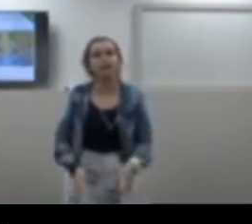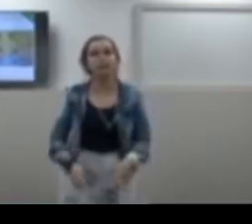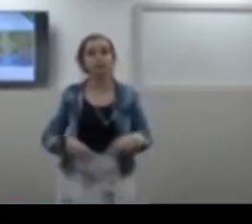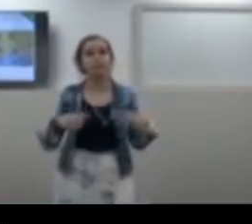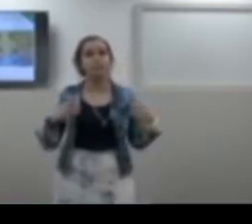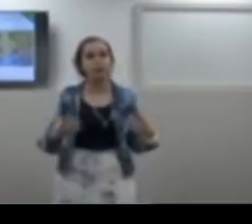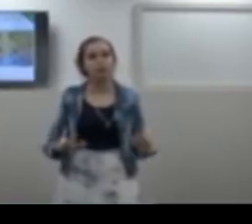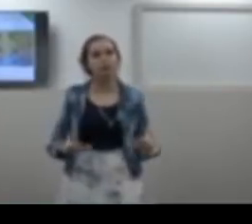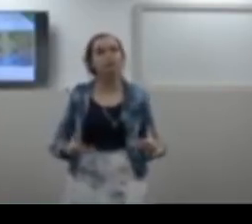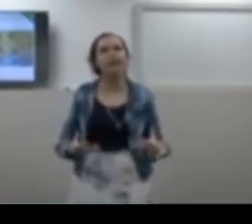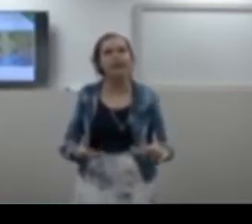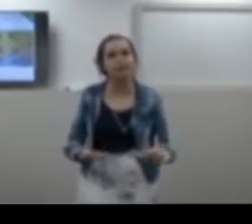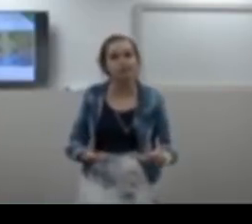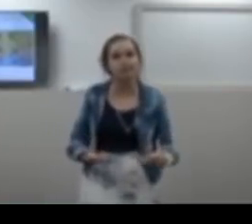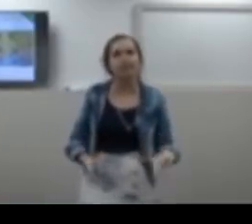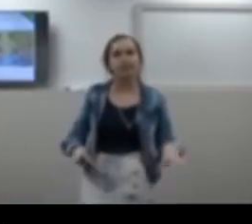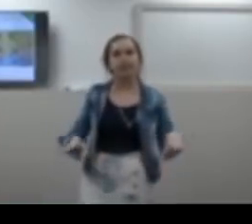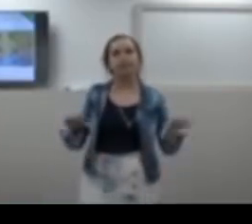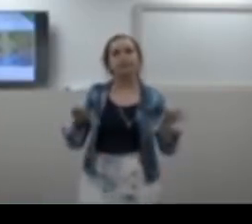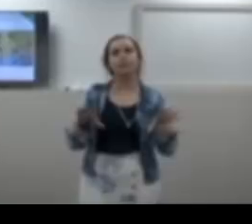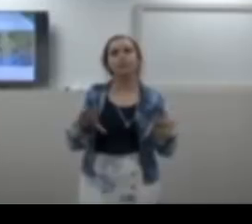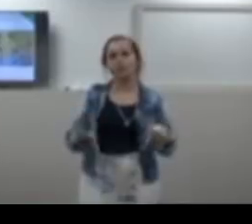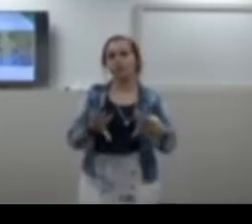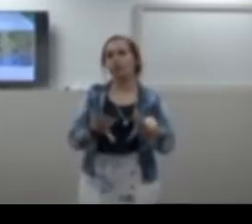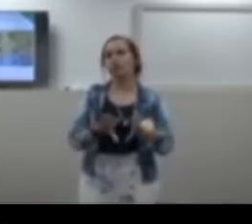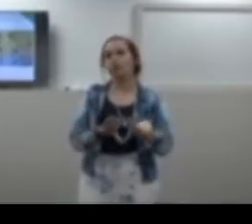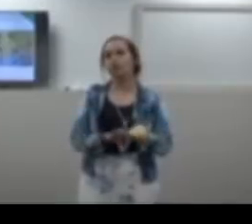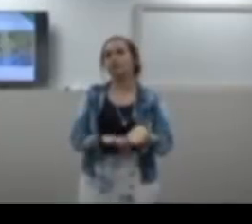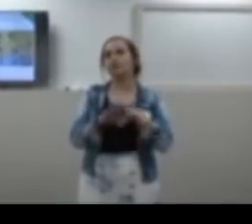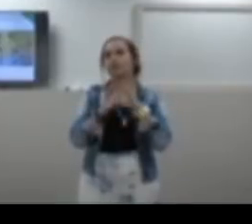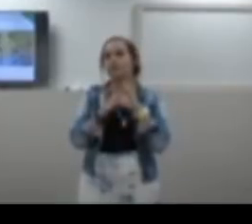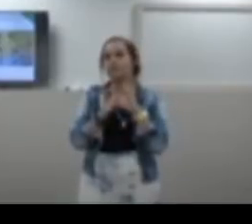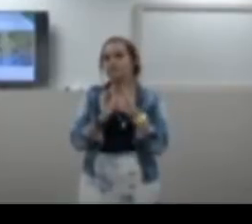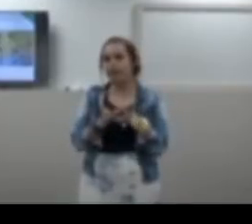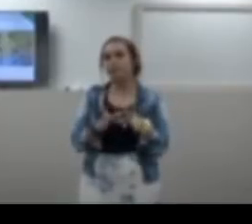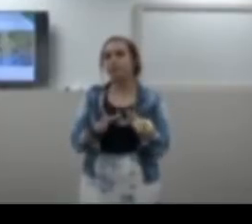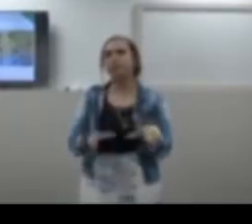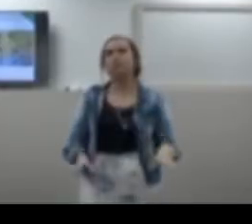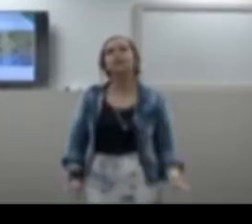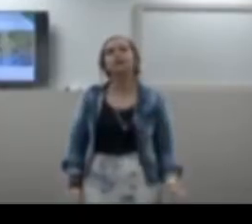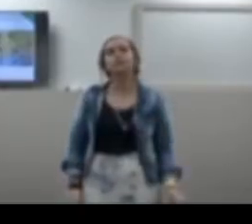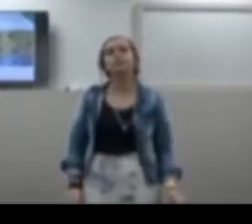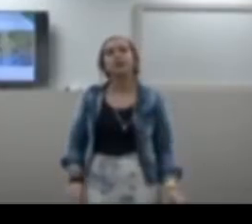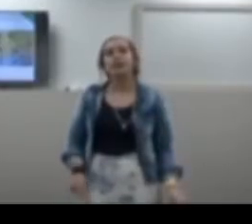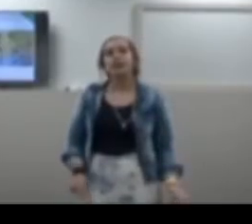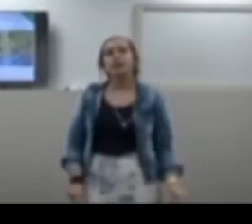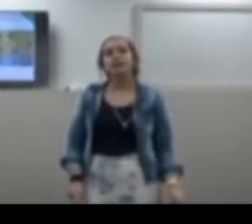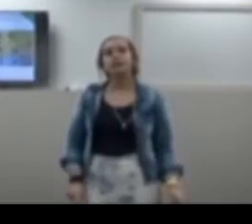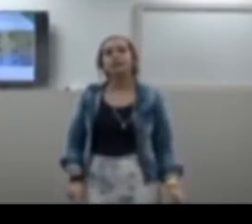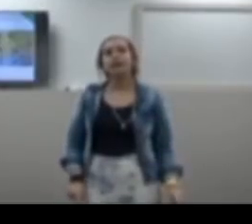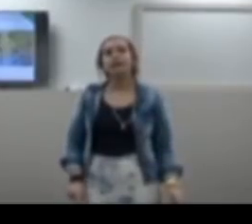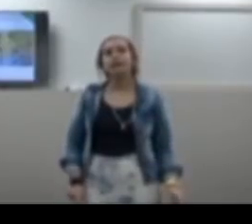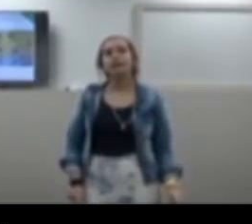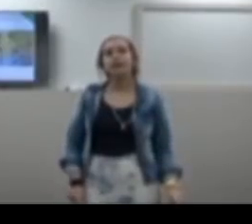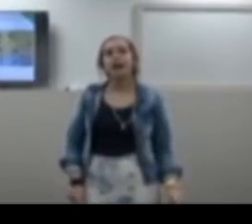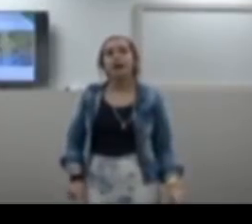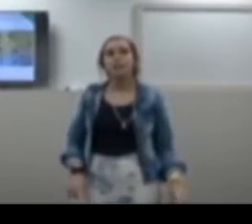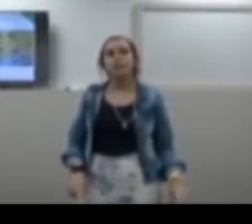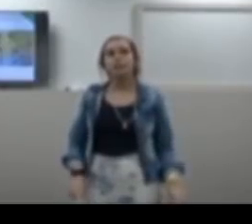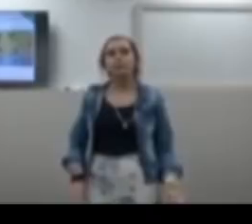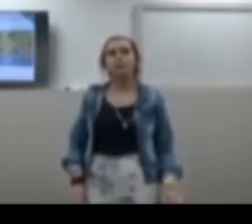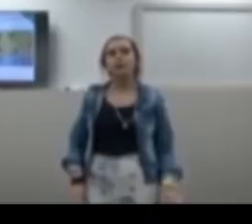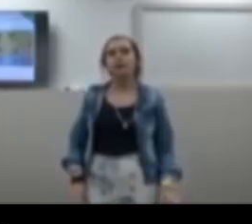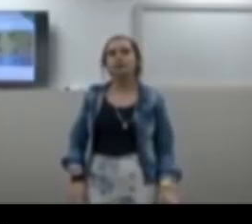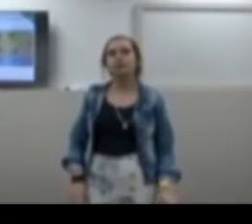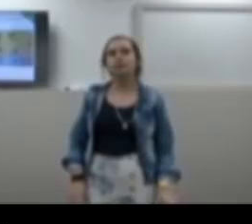muito fértil, tem muitos nutrientes. Tá? Então o primeiro solo que a gente está falando que é fértil ali de verdade.